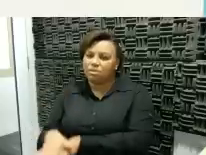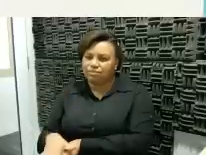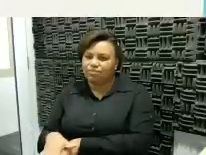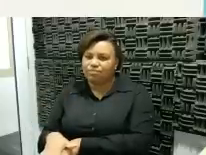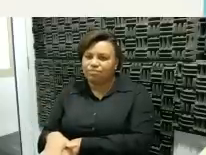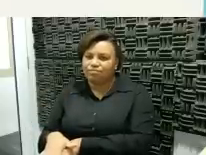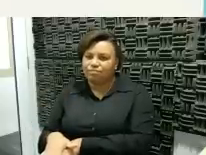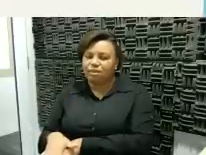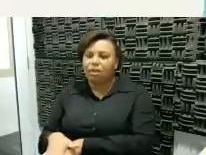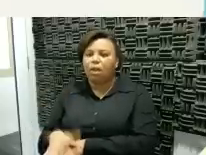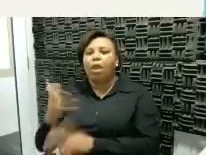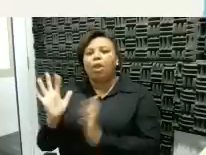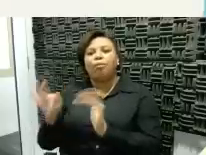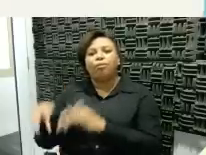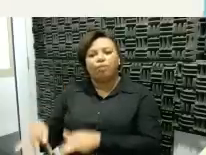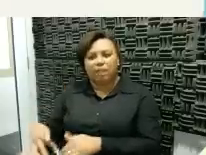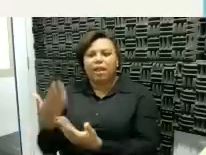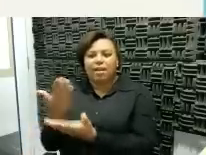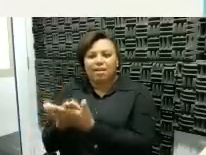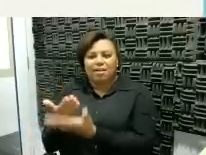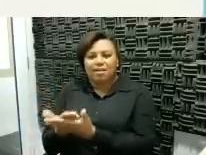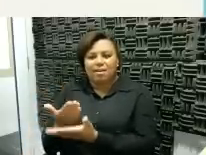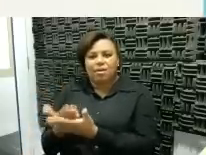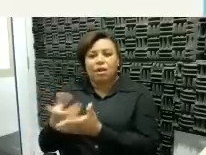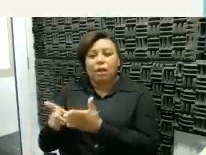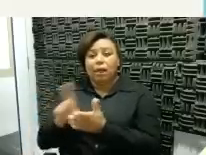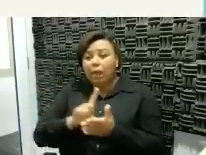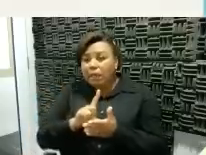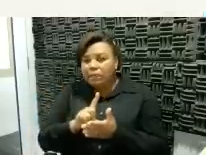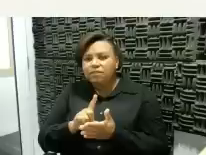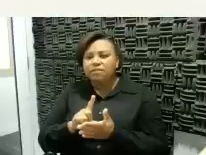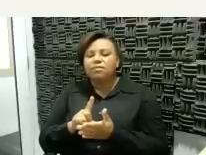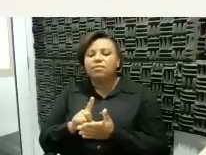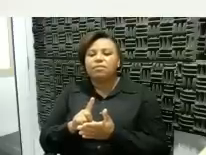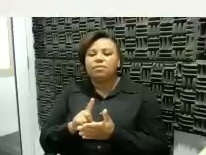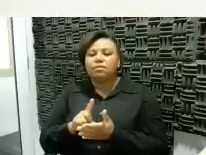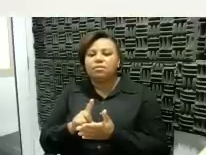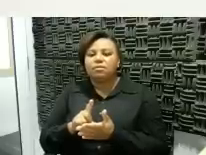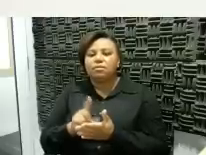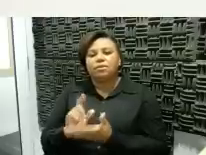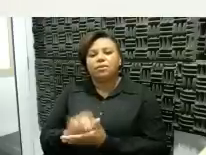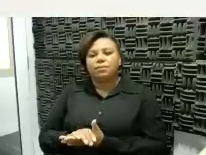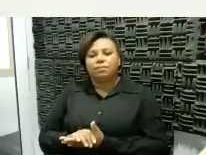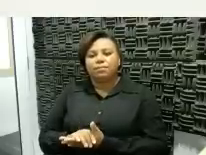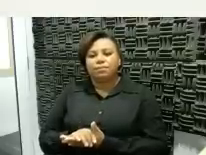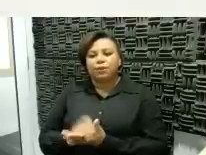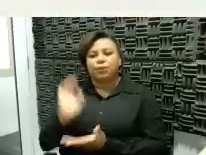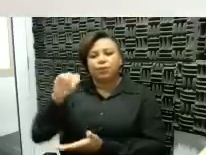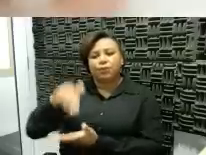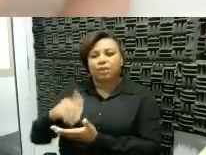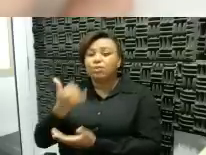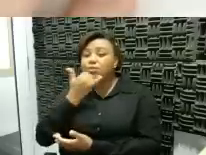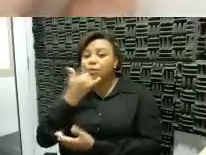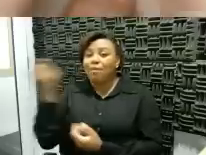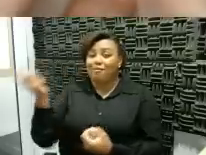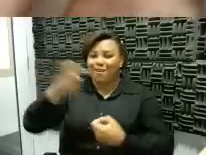né antes de chegar ã eh no fim mesmo Desculpa volto esqueci o mais